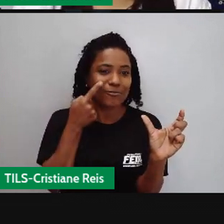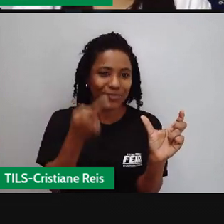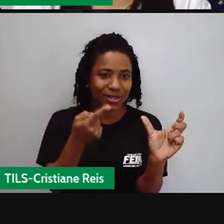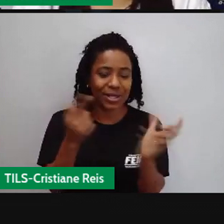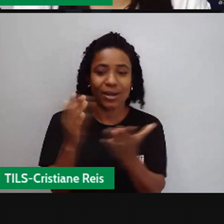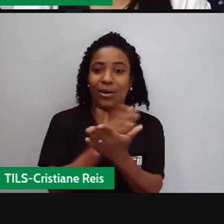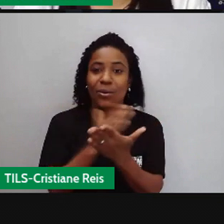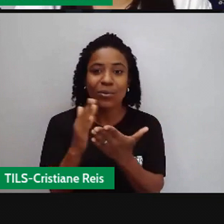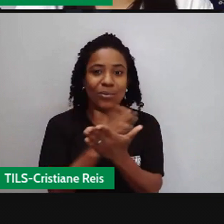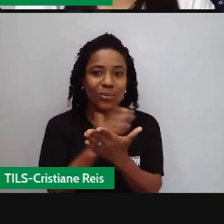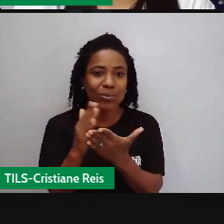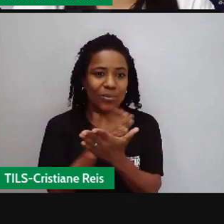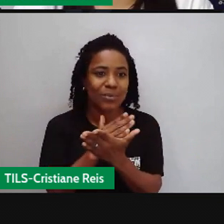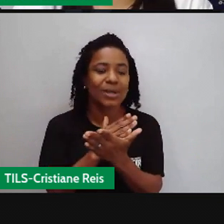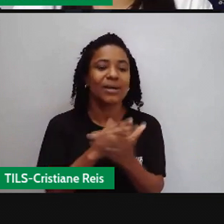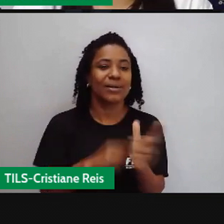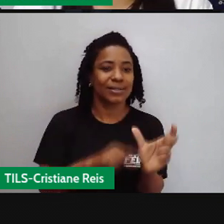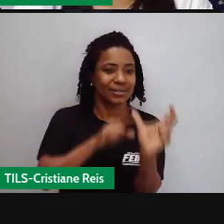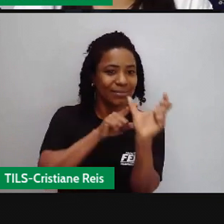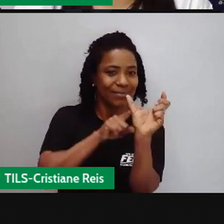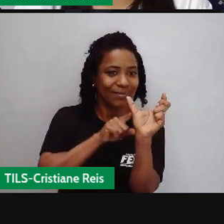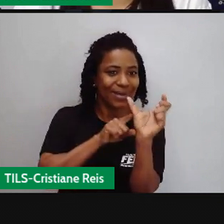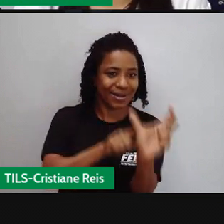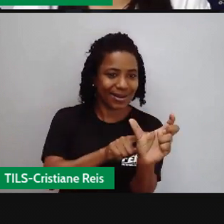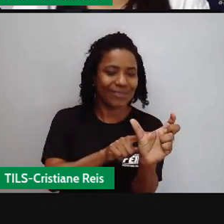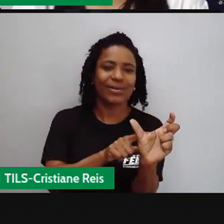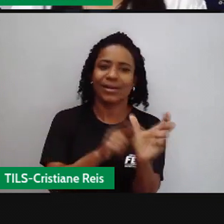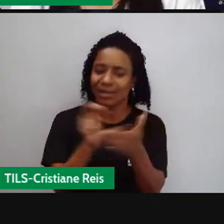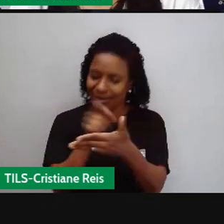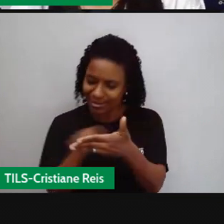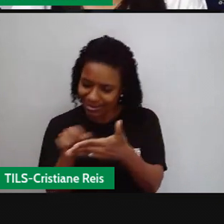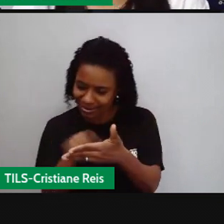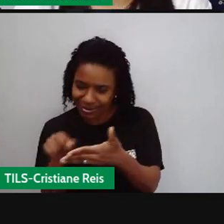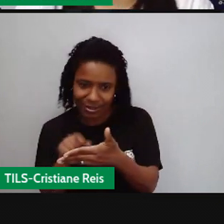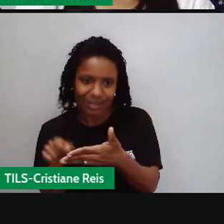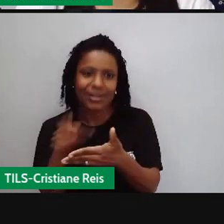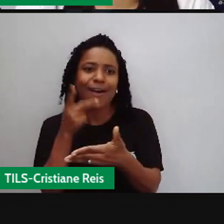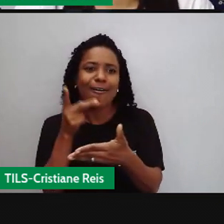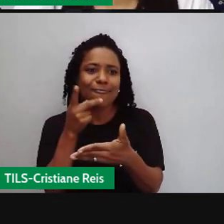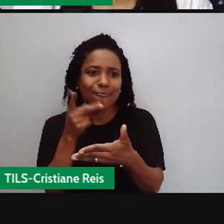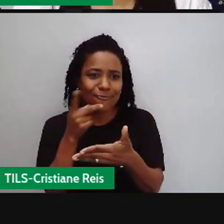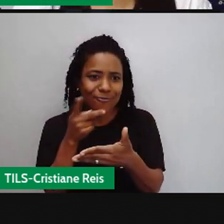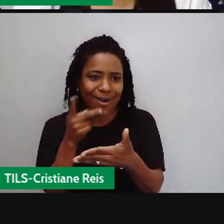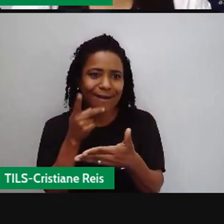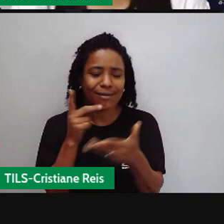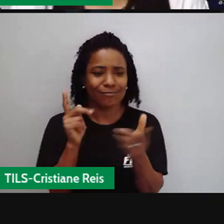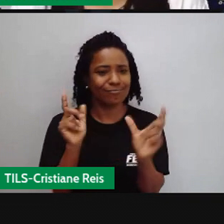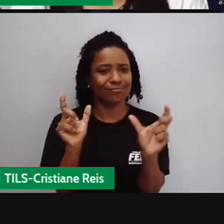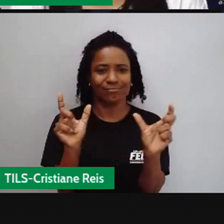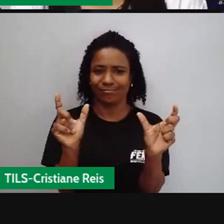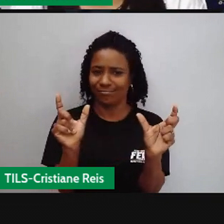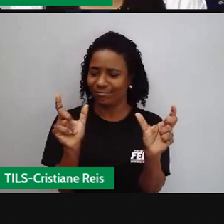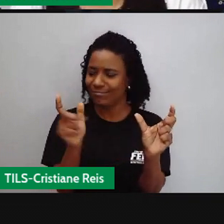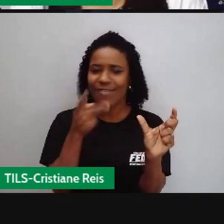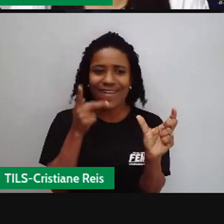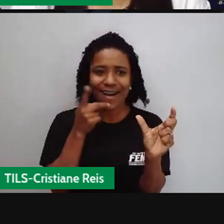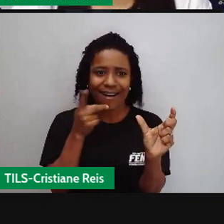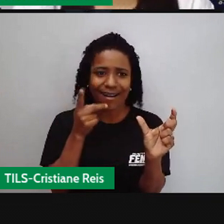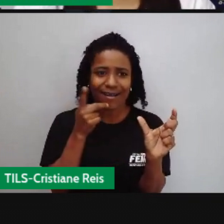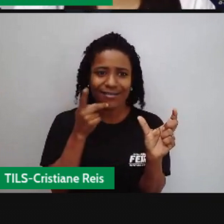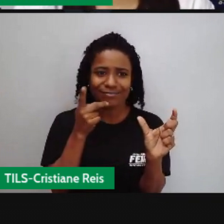que a escrita e a forma de falar são parecidas, mas que têm significados diferentes. E o que vai